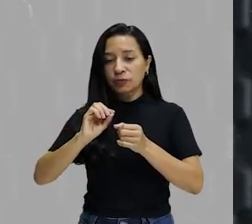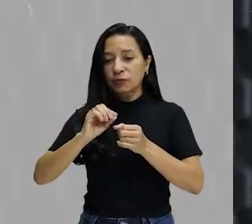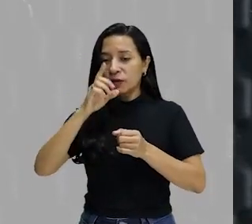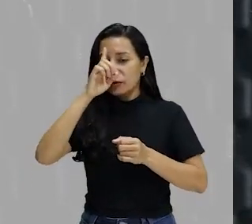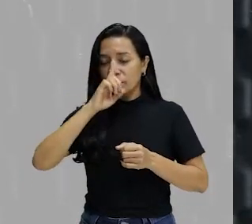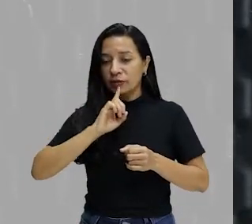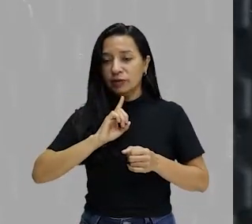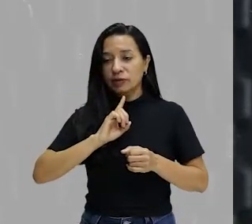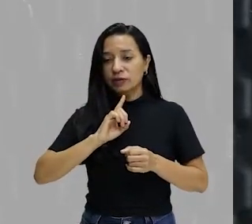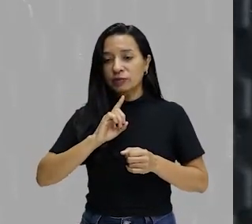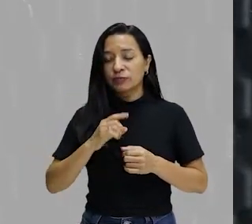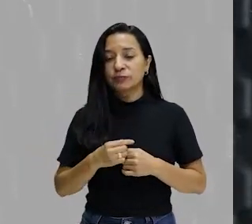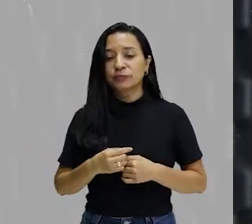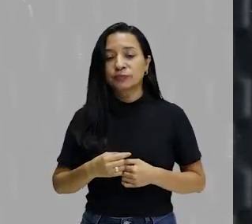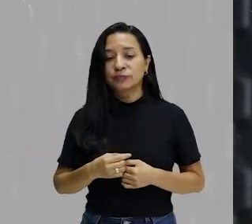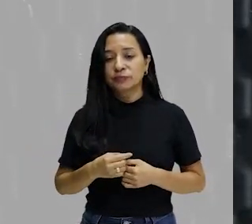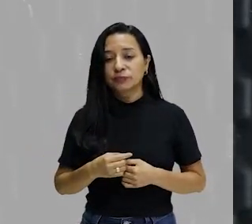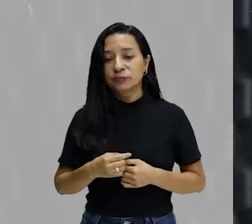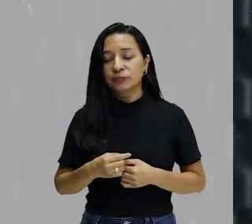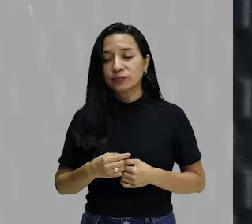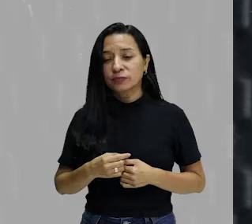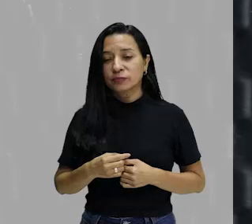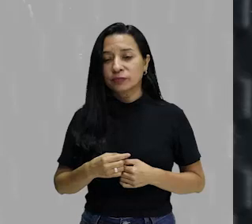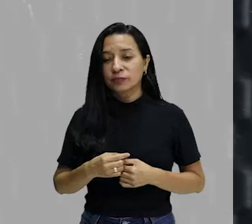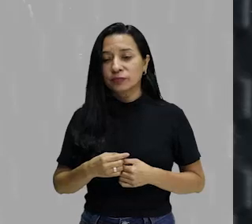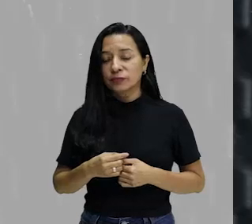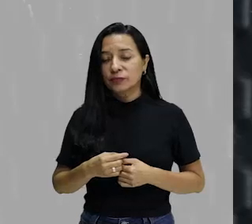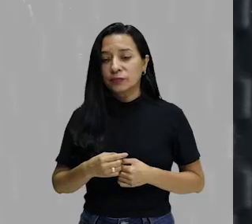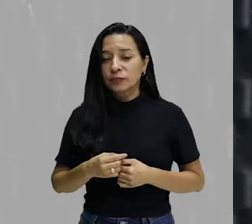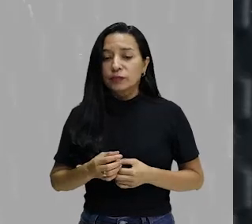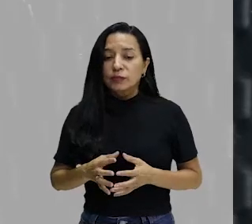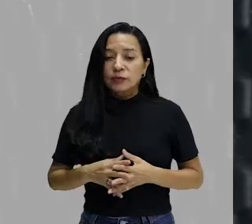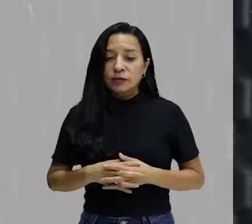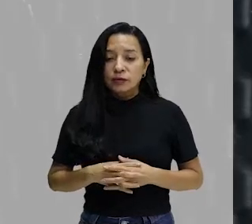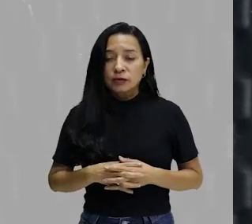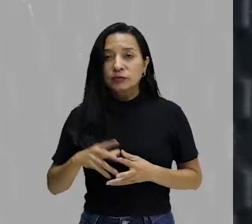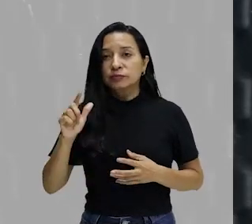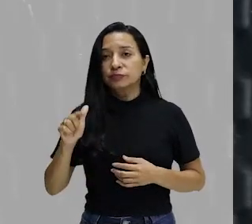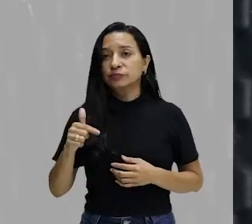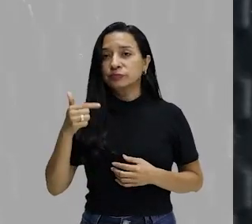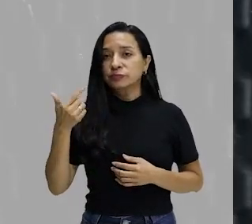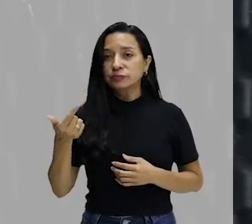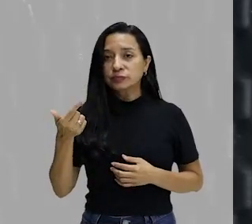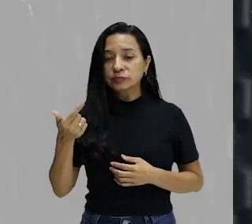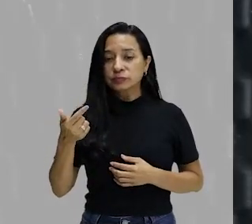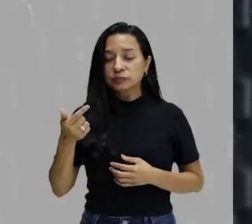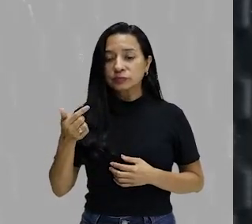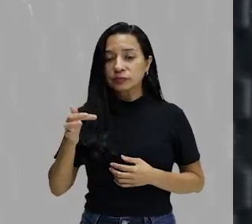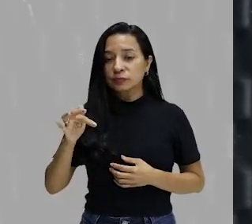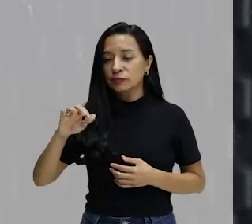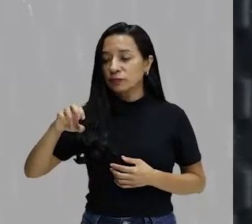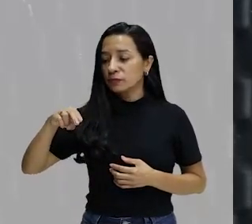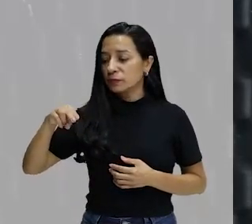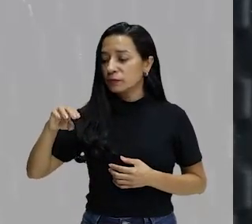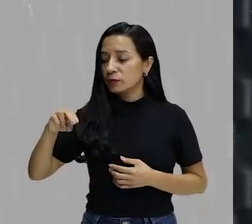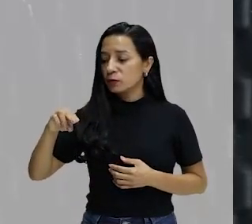é o motivo pelo qual esse animal vai ter a plumagem amarela. O outro fenótipo é o fenótipo